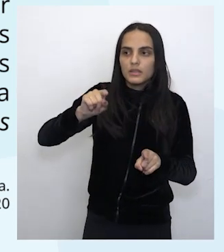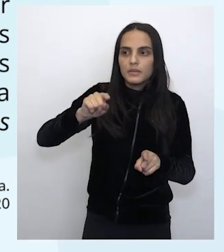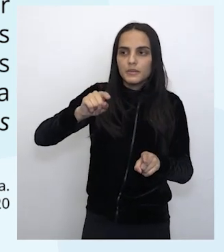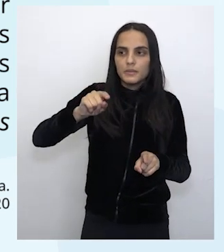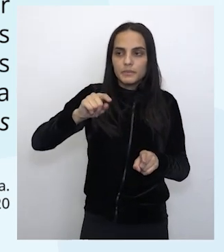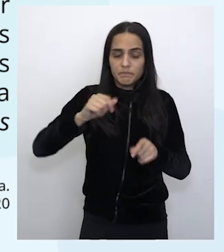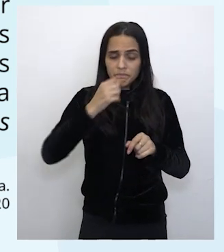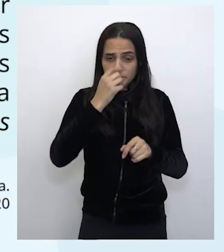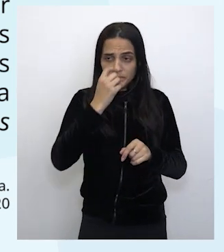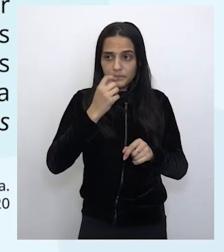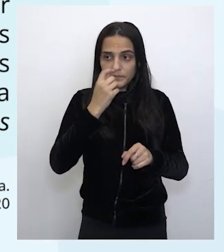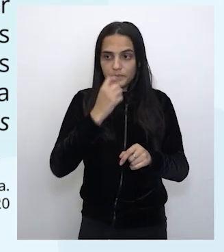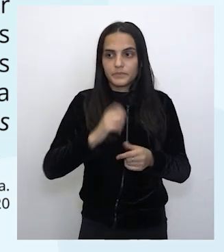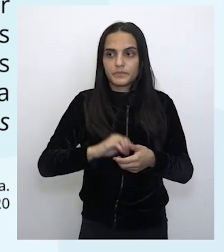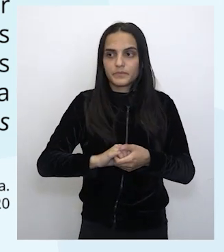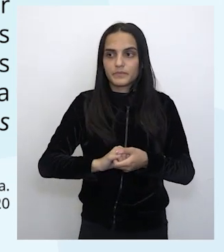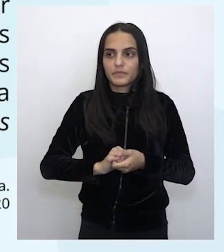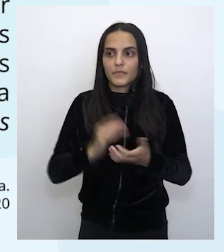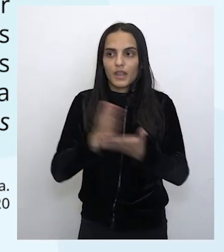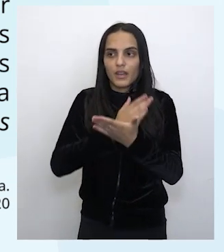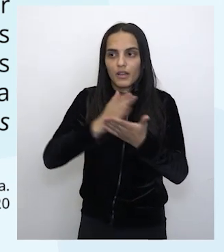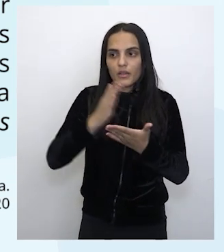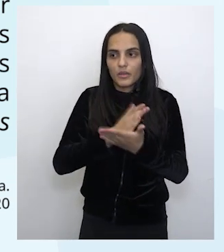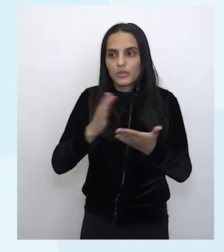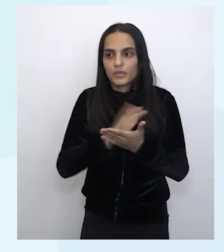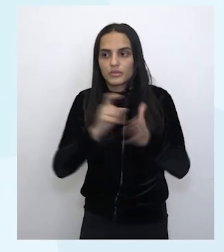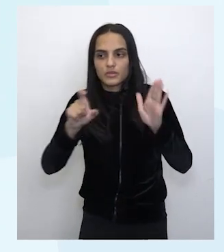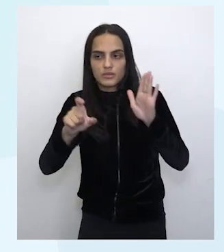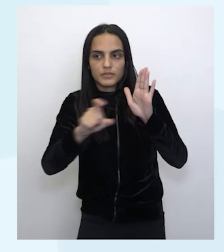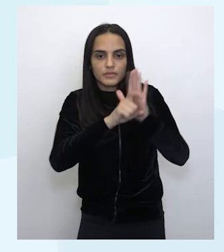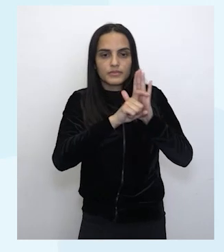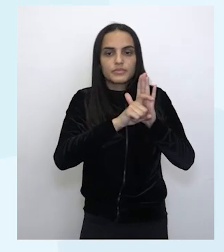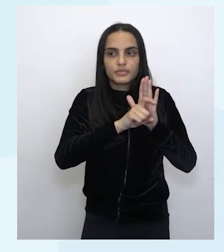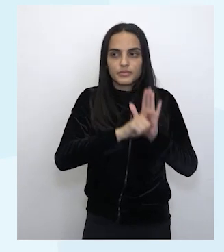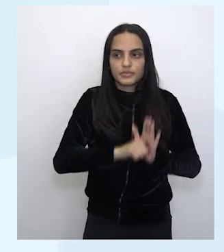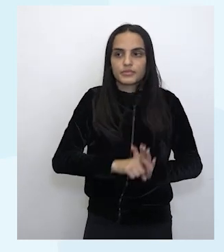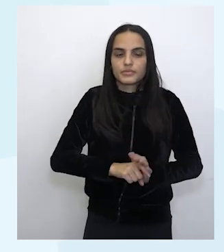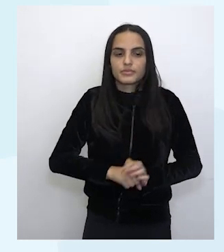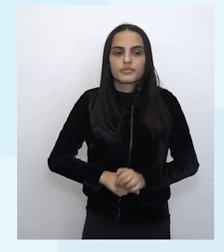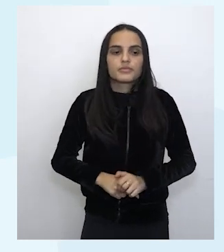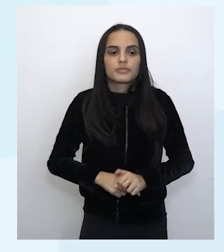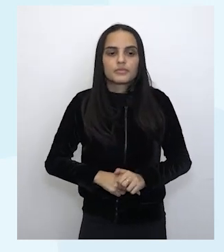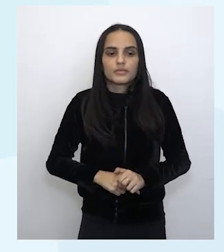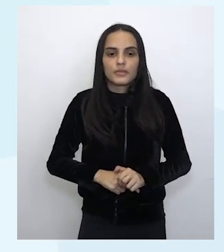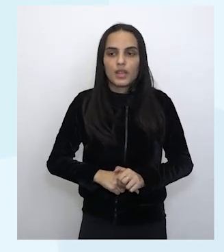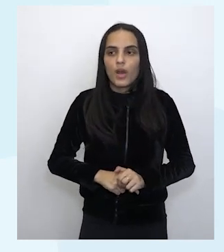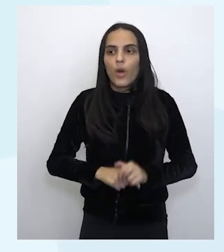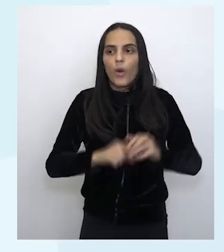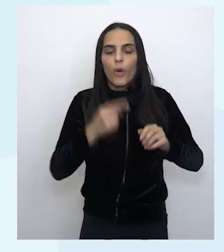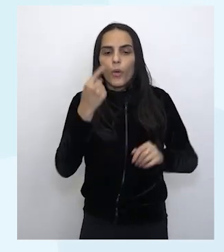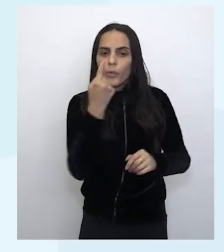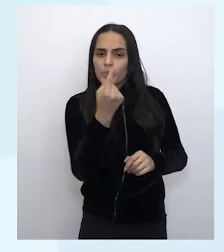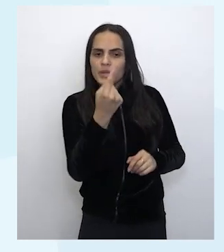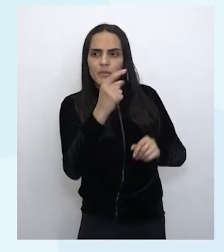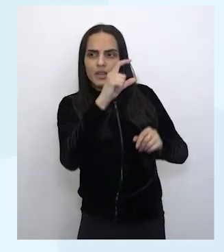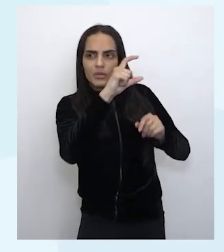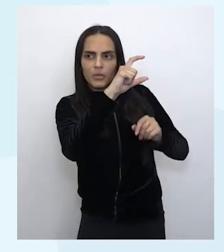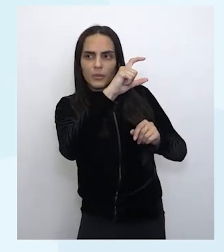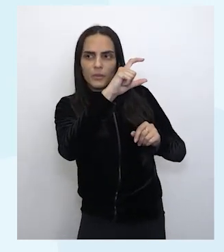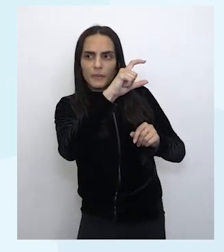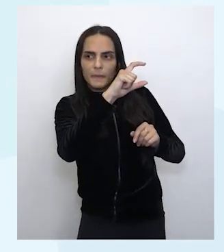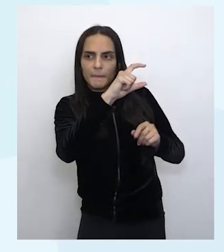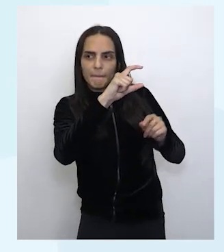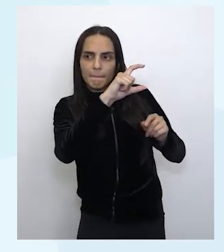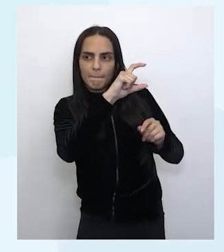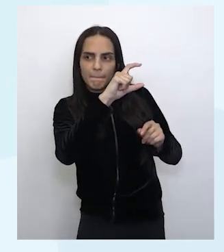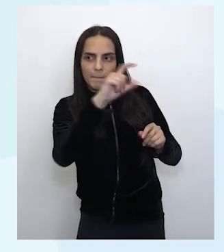as identidades reais dos usuários. Qual é a ideia central do primeiro parágrafo? Eu